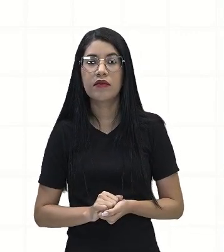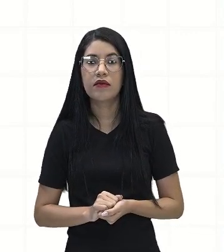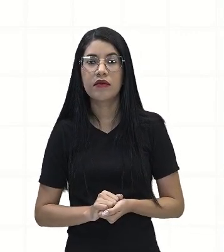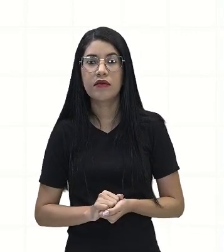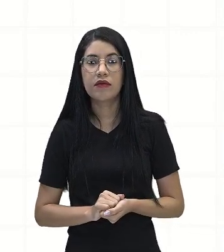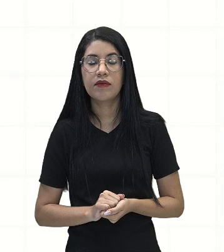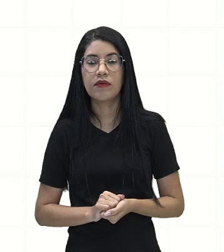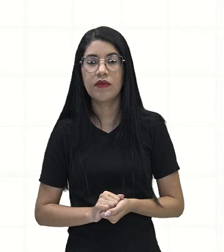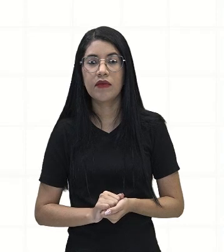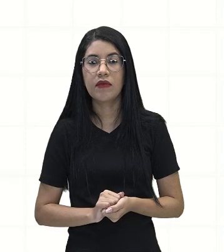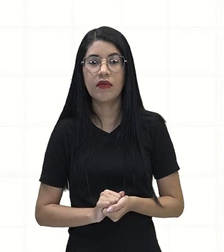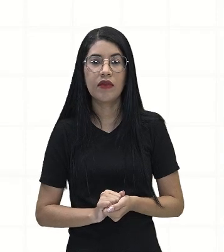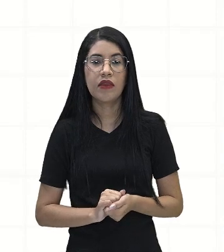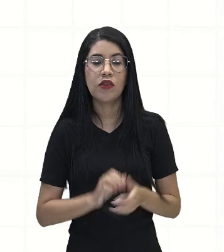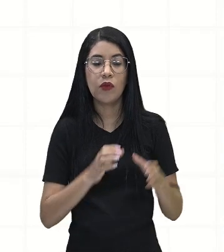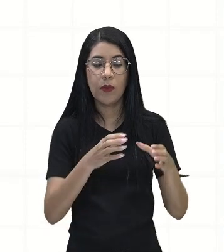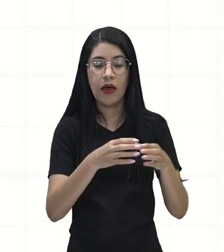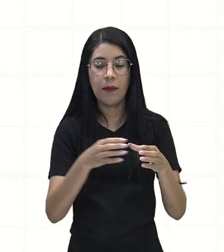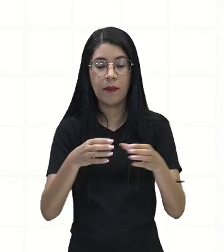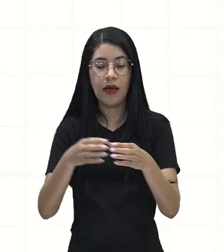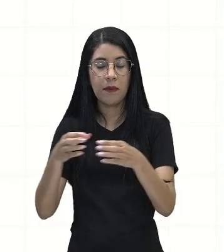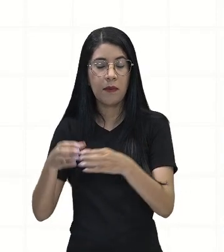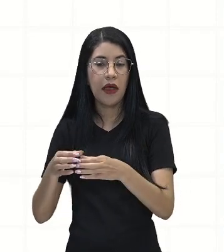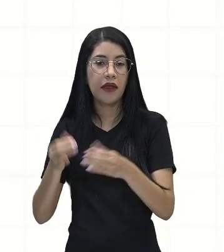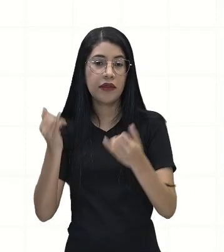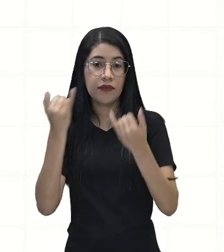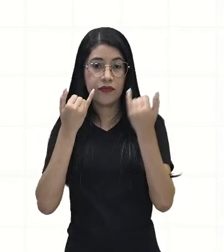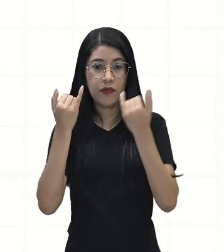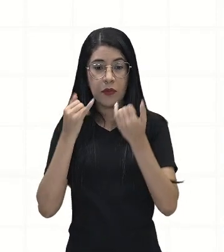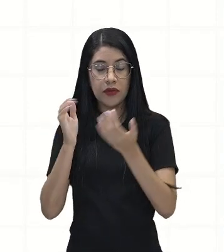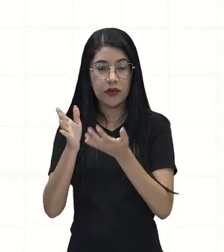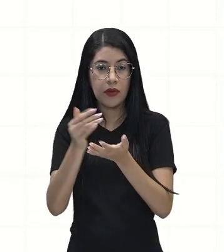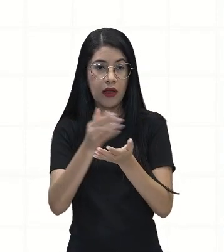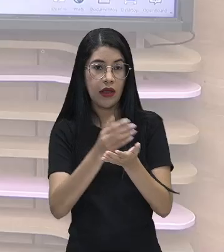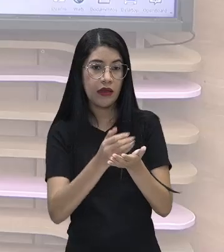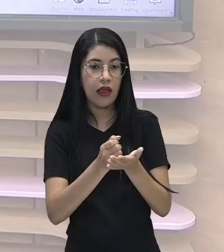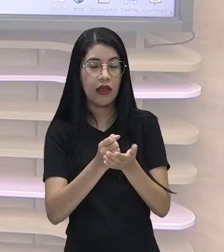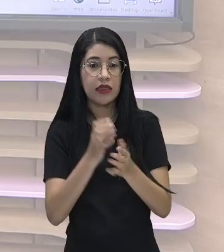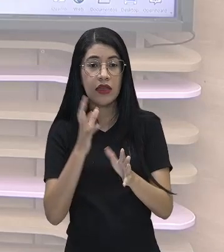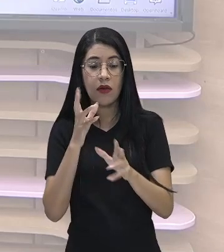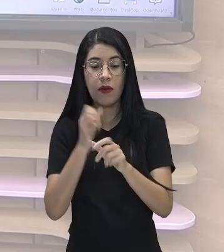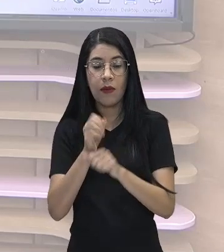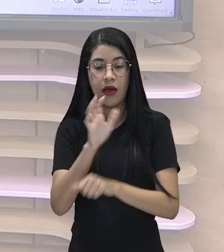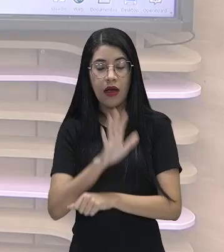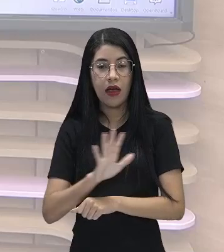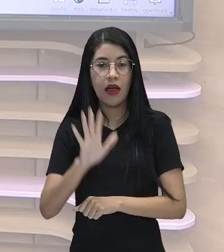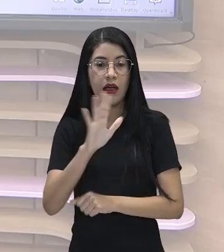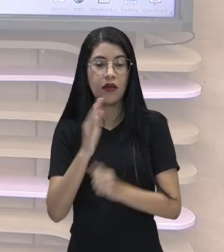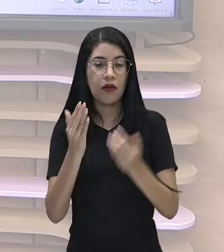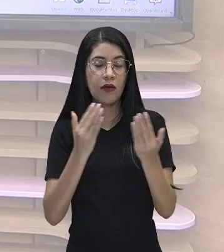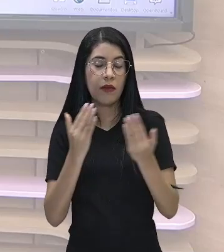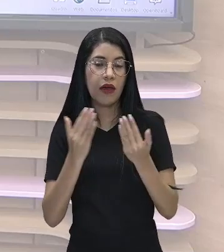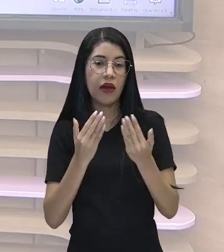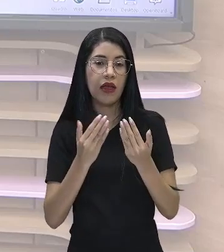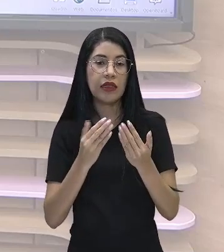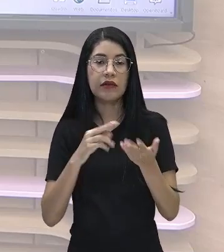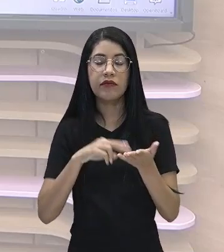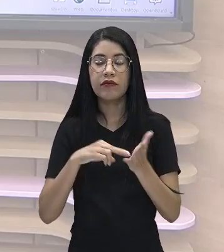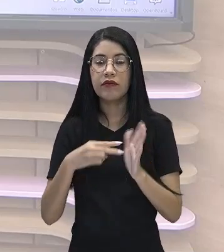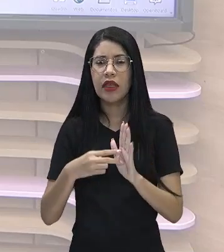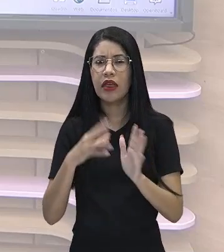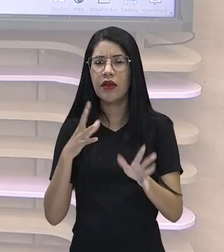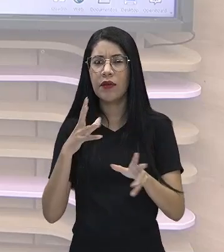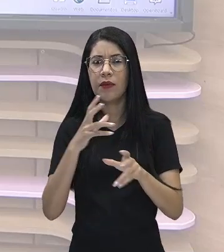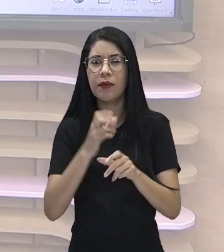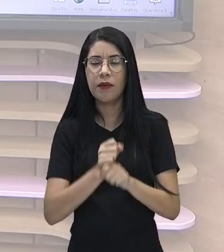as categorias de dados em relação ao todo. Então, o que seria o todo dentro desse gráfico?